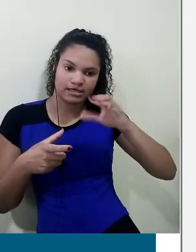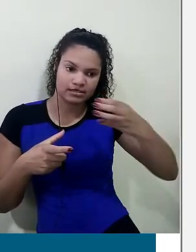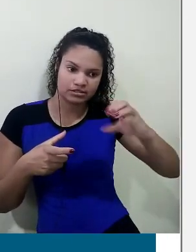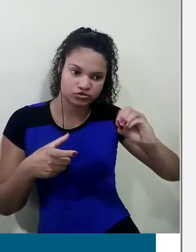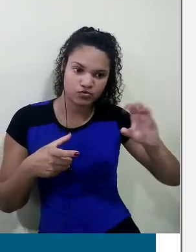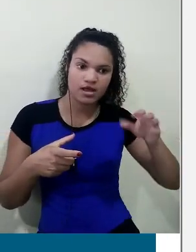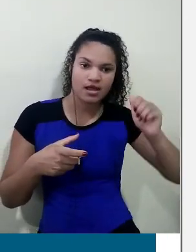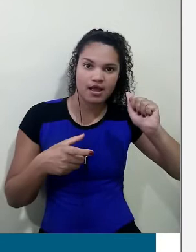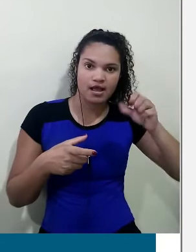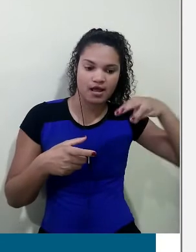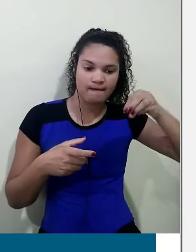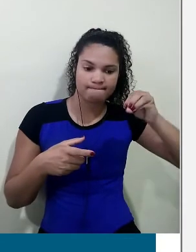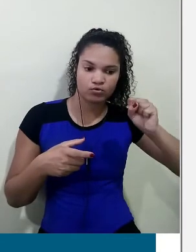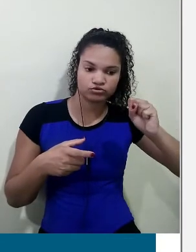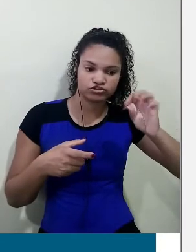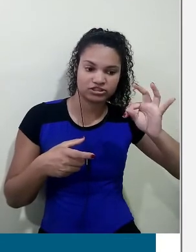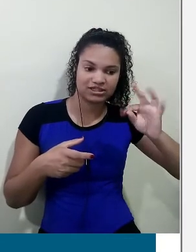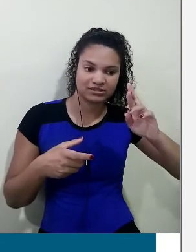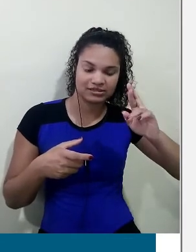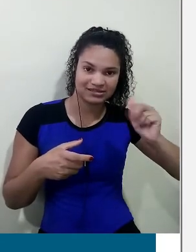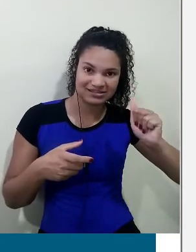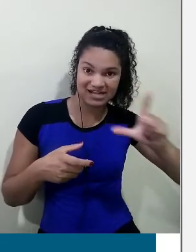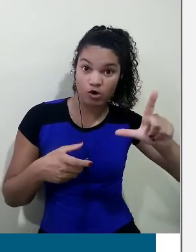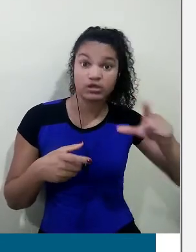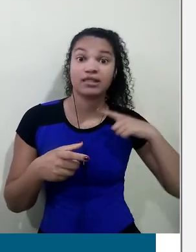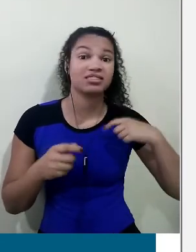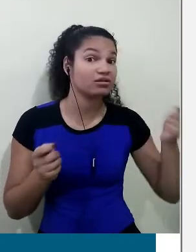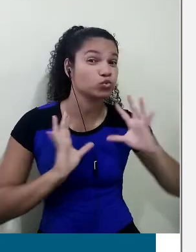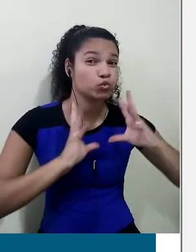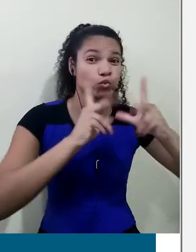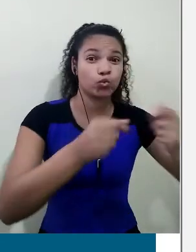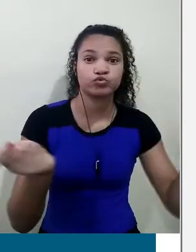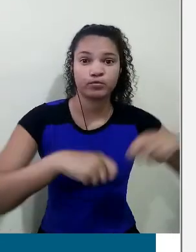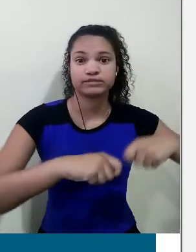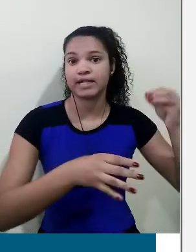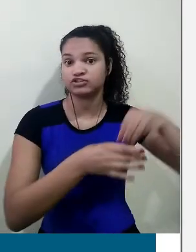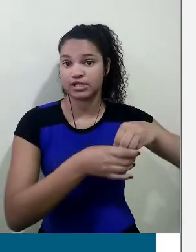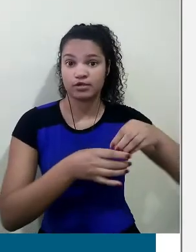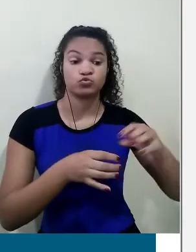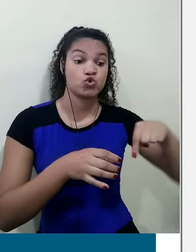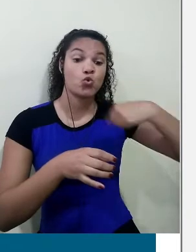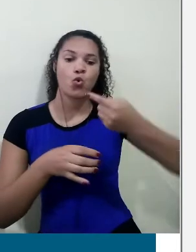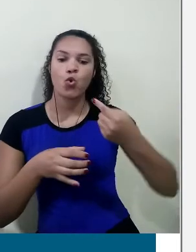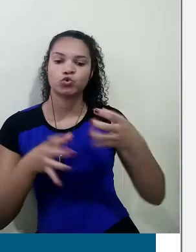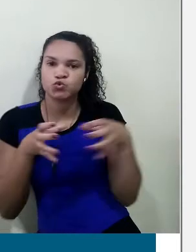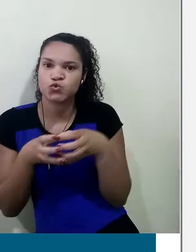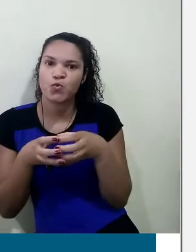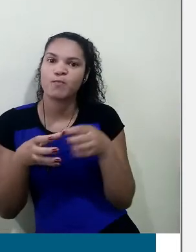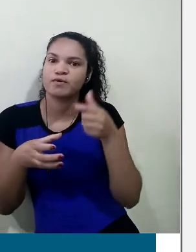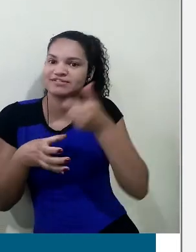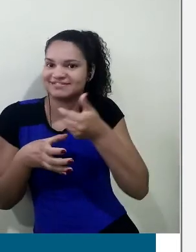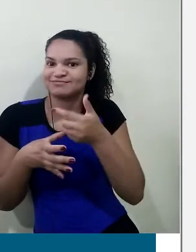que engloba todos os casos possíveis para aquela questão. Para ilustrar esse raciocínio, usando aí diagramas de